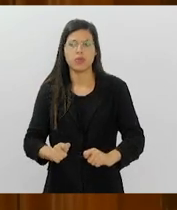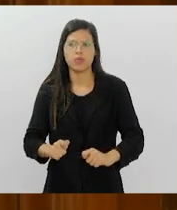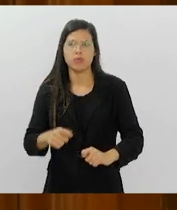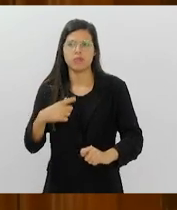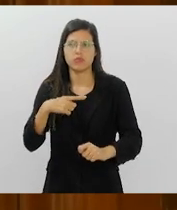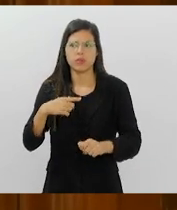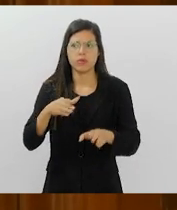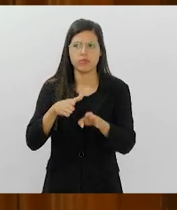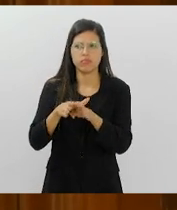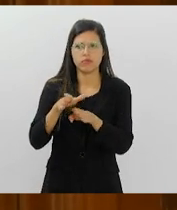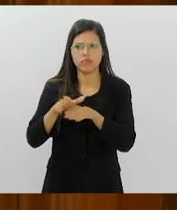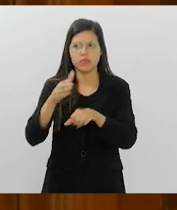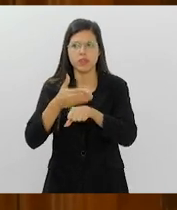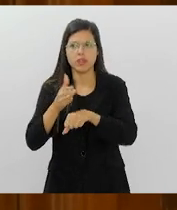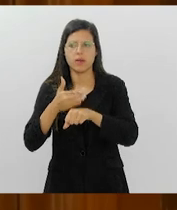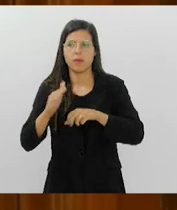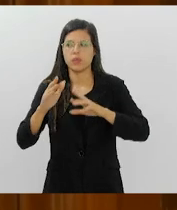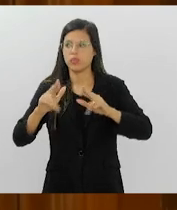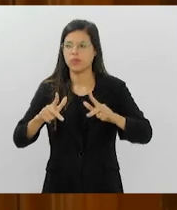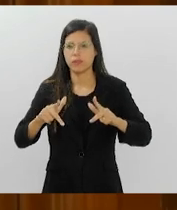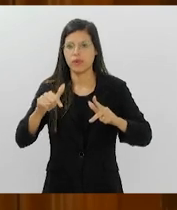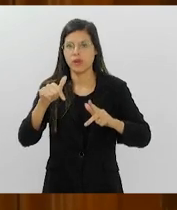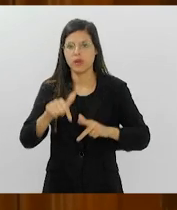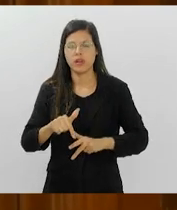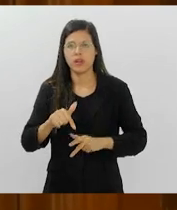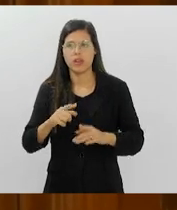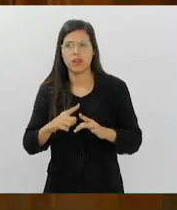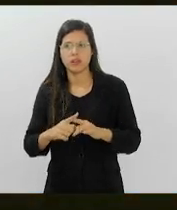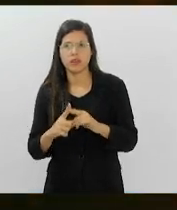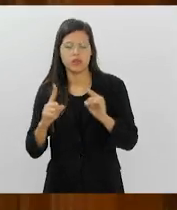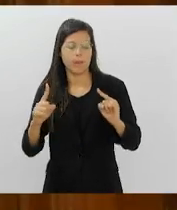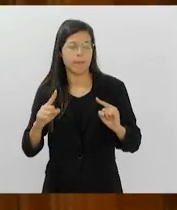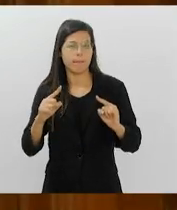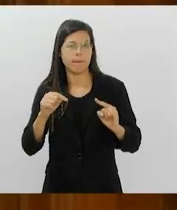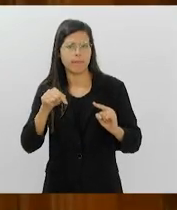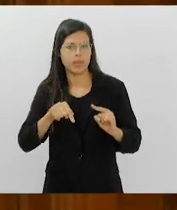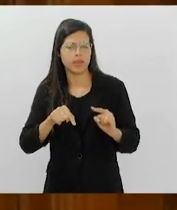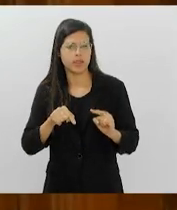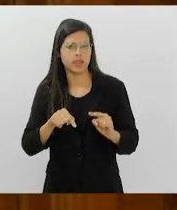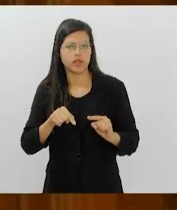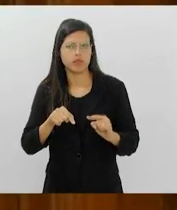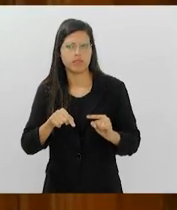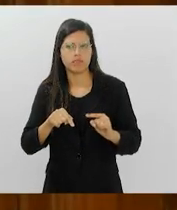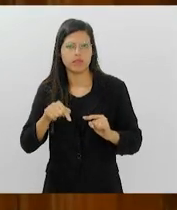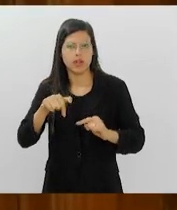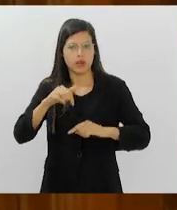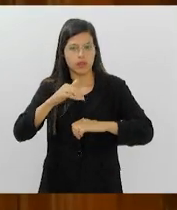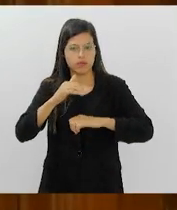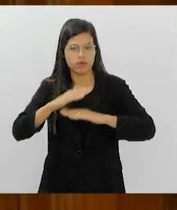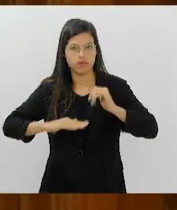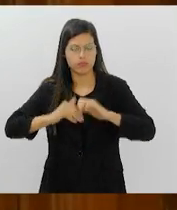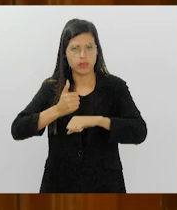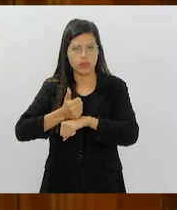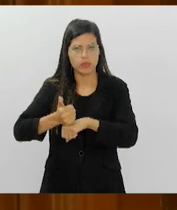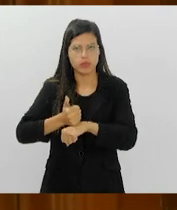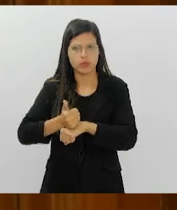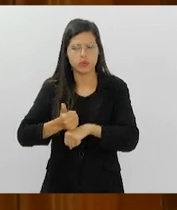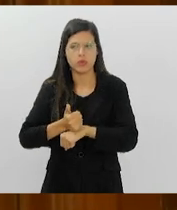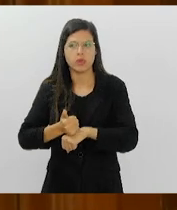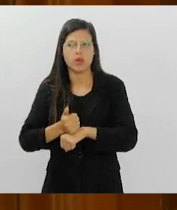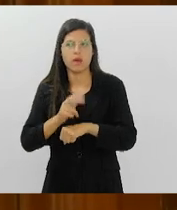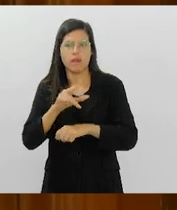diferentes, ou melhor, um protocolo, mas o protocolo daquele profissional de segurança pública que vai atuar é um